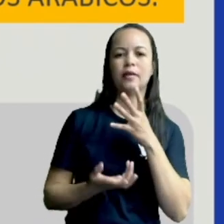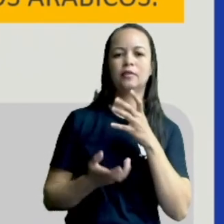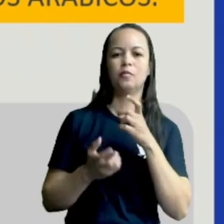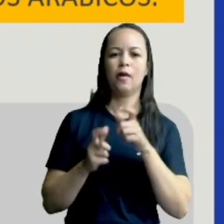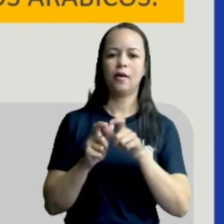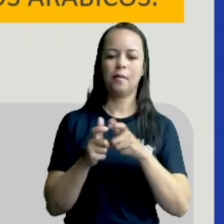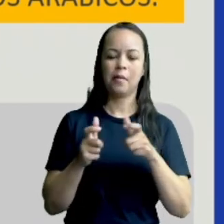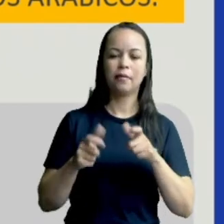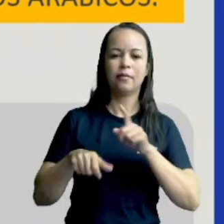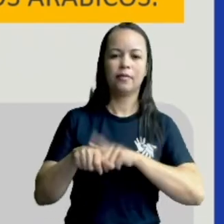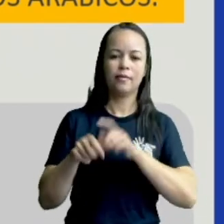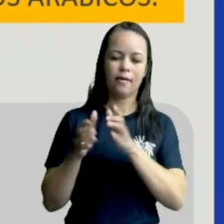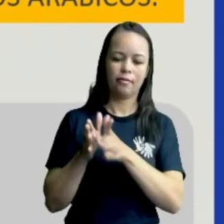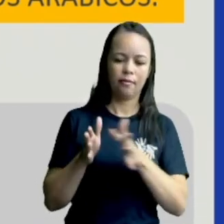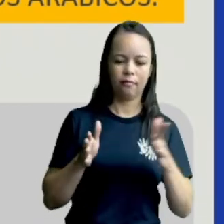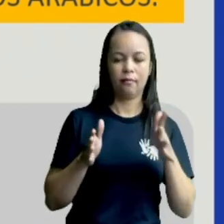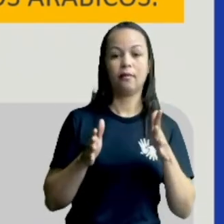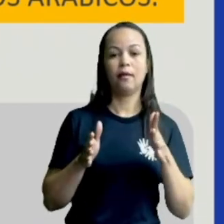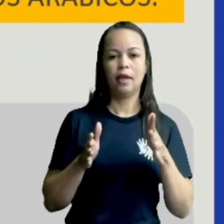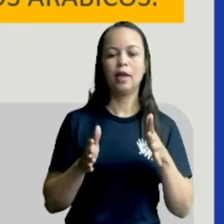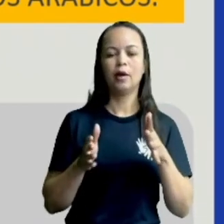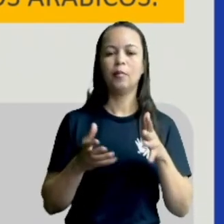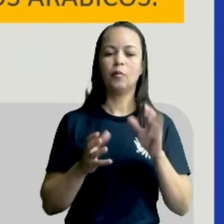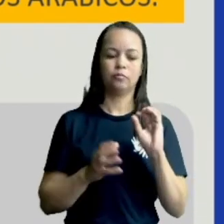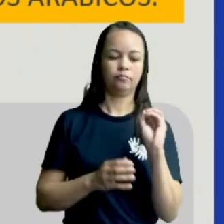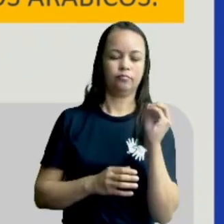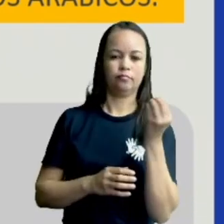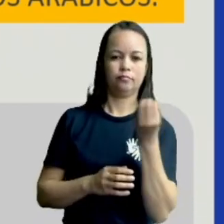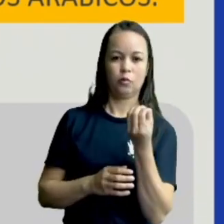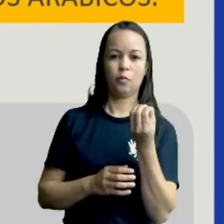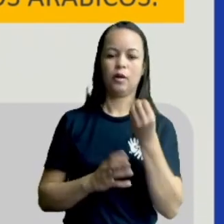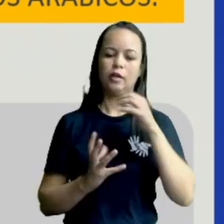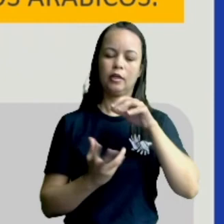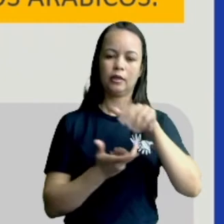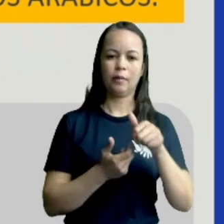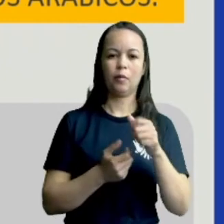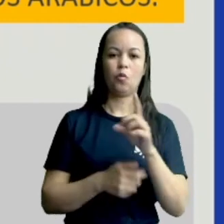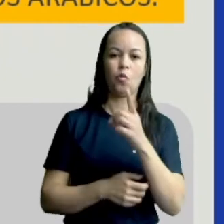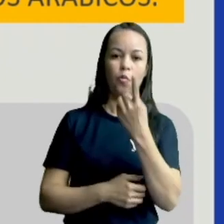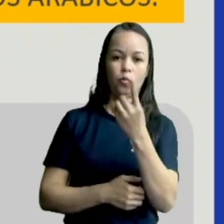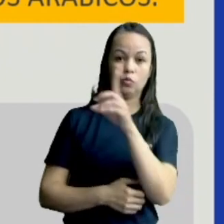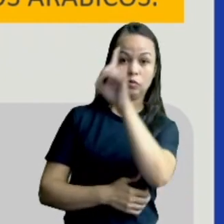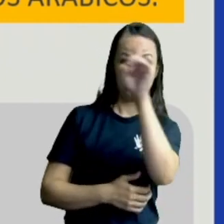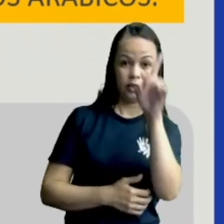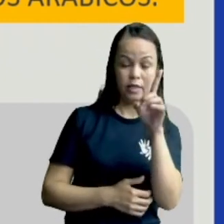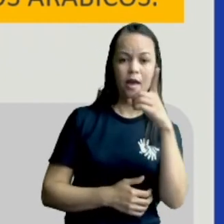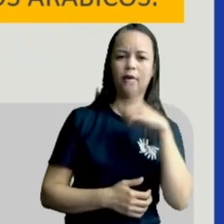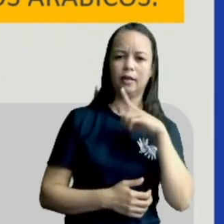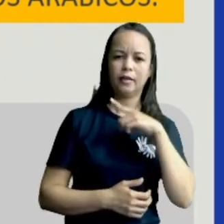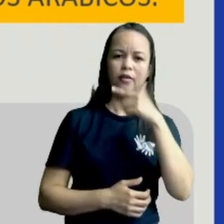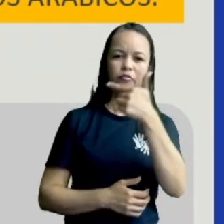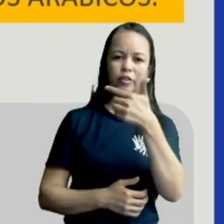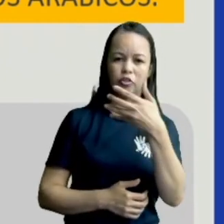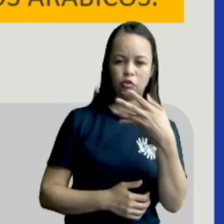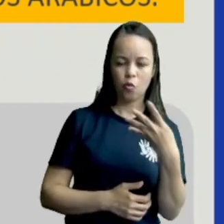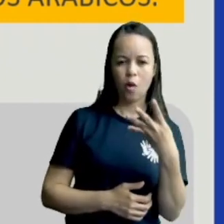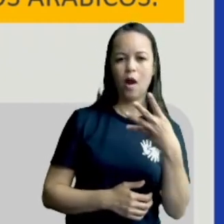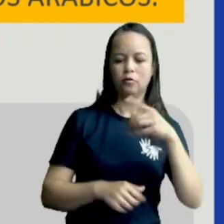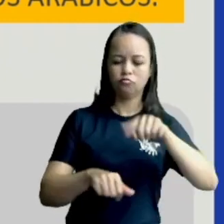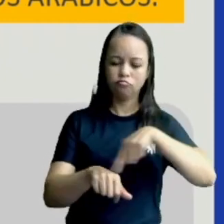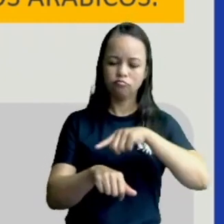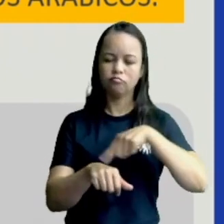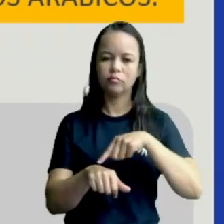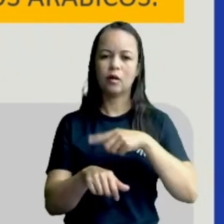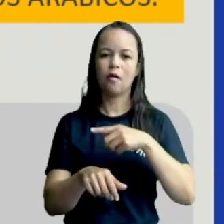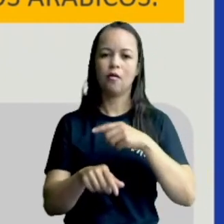tempo. Então, a rotação completa do planeta Terra é compreendida com um dia, que possui 24 horas. A gente compreendeu